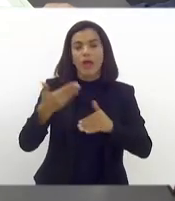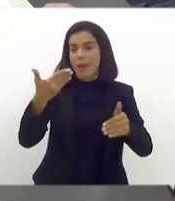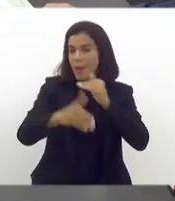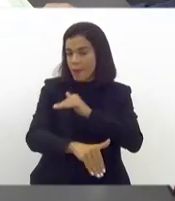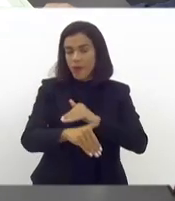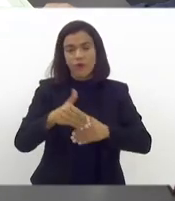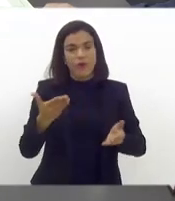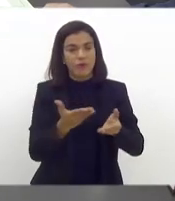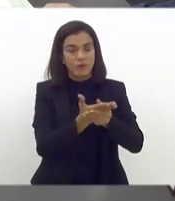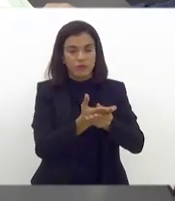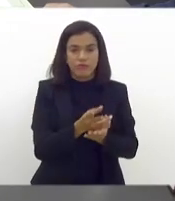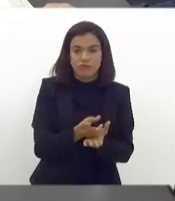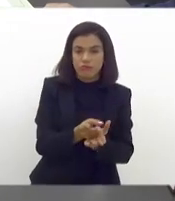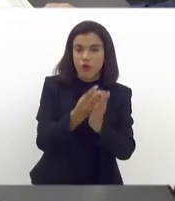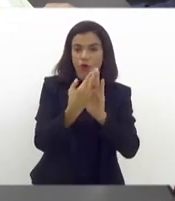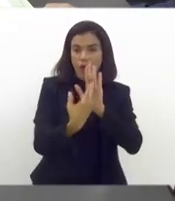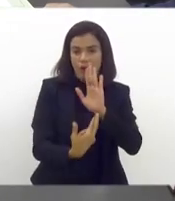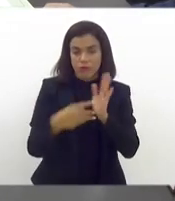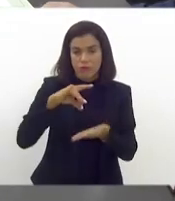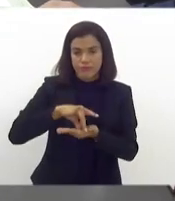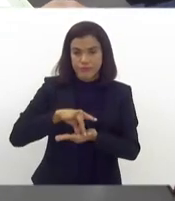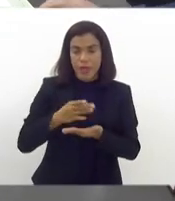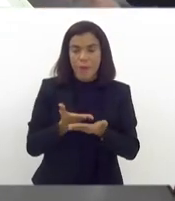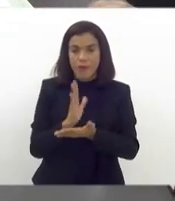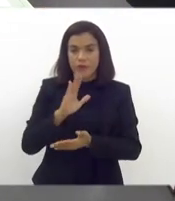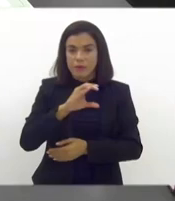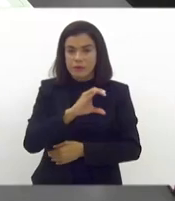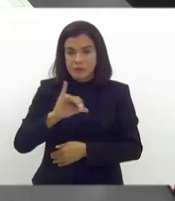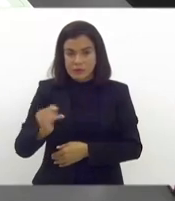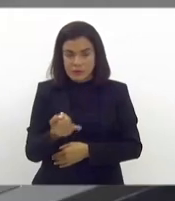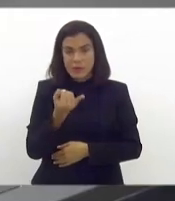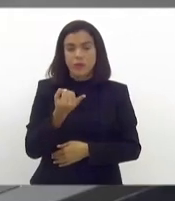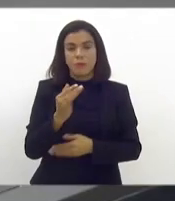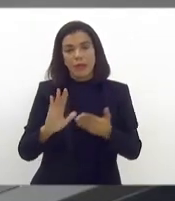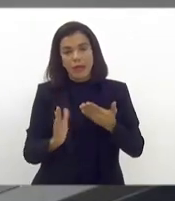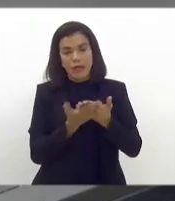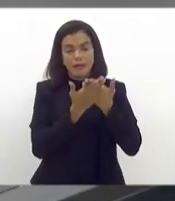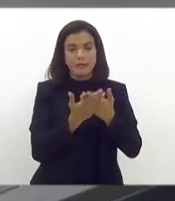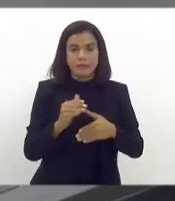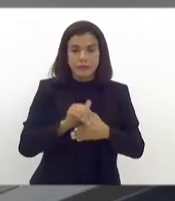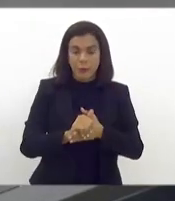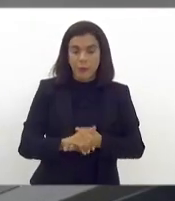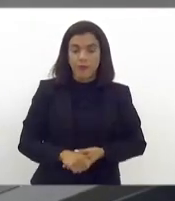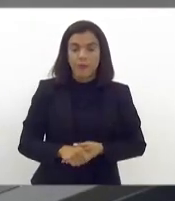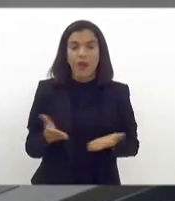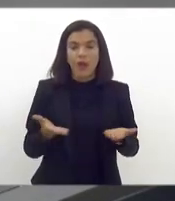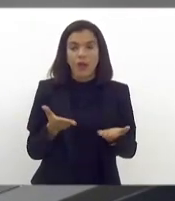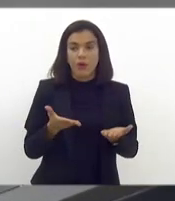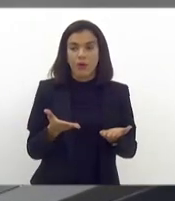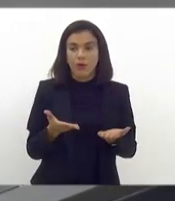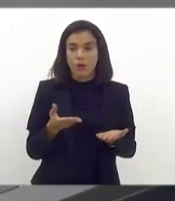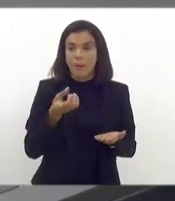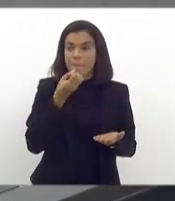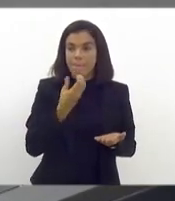Reprovado o recurso, mantendo o relatório original aprovado na CCJ pela anexação. Passemos ao bloco.